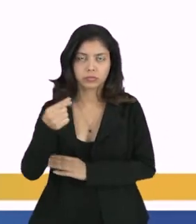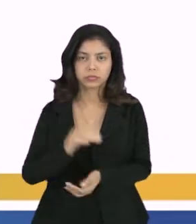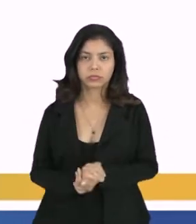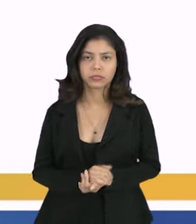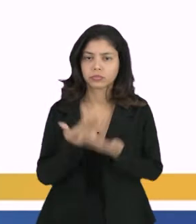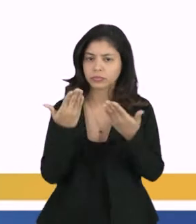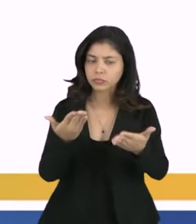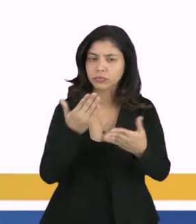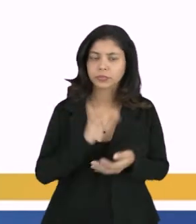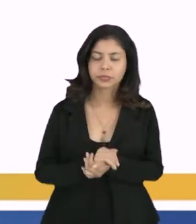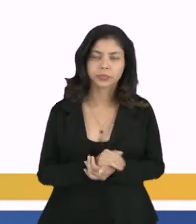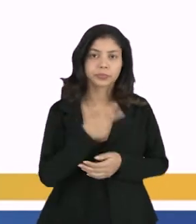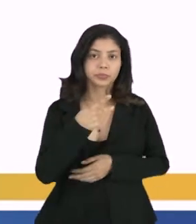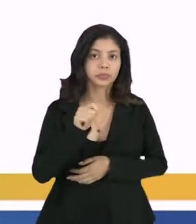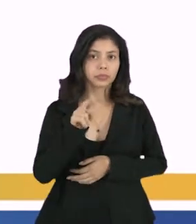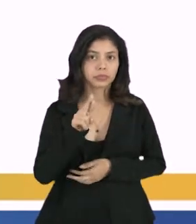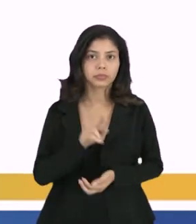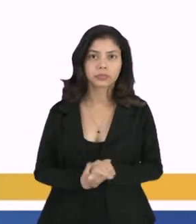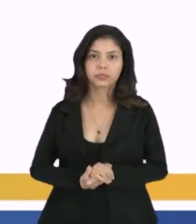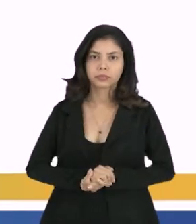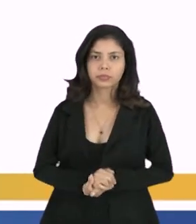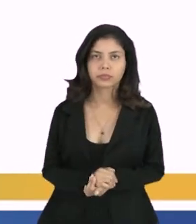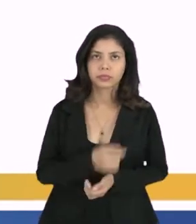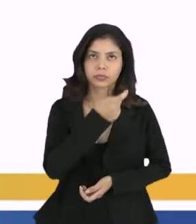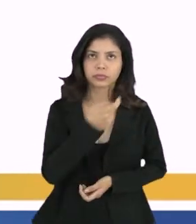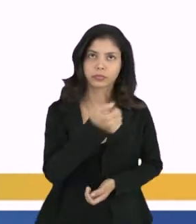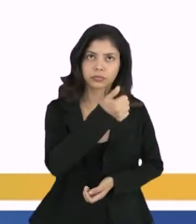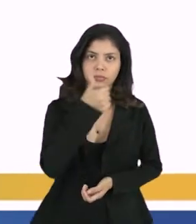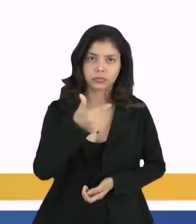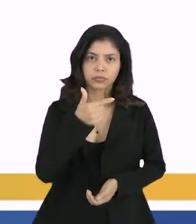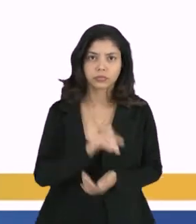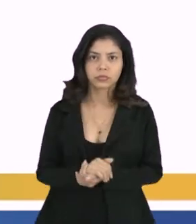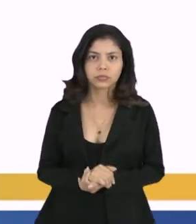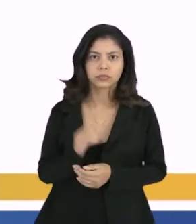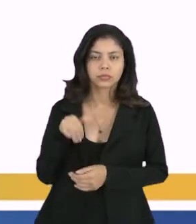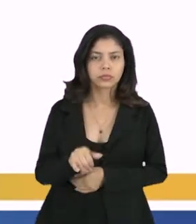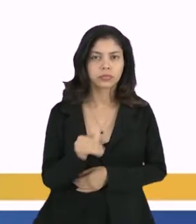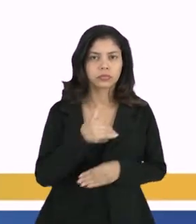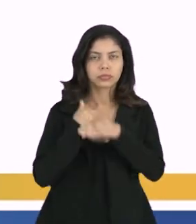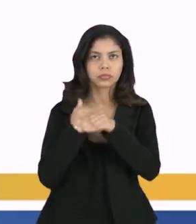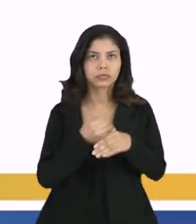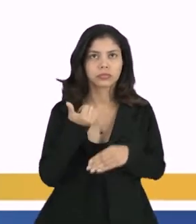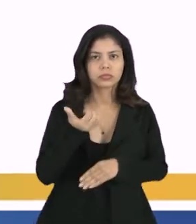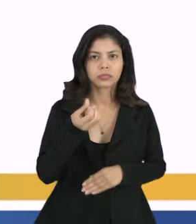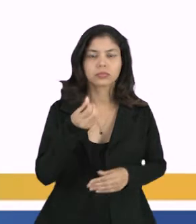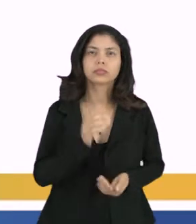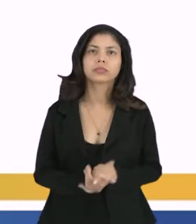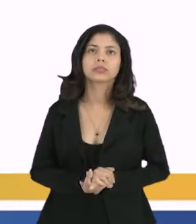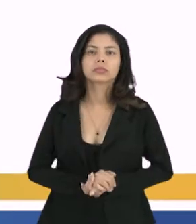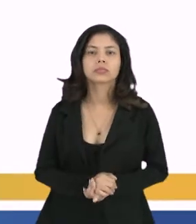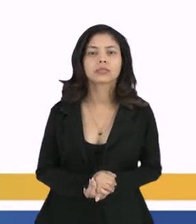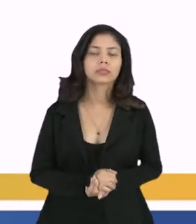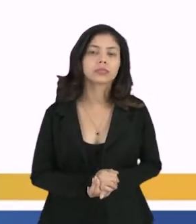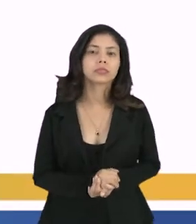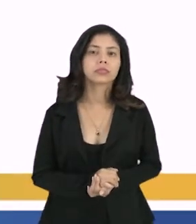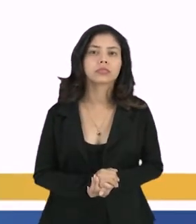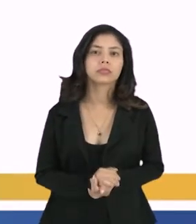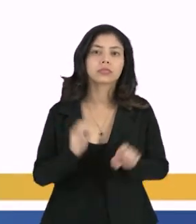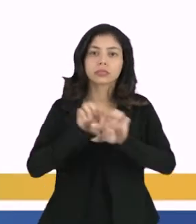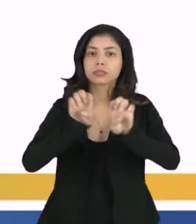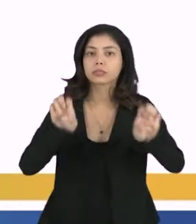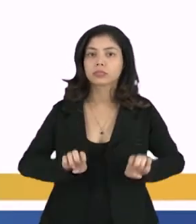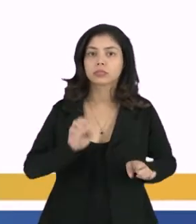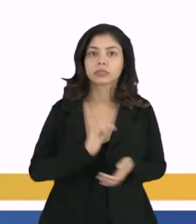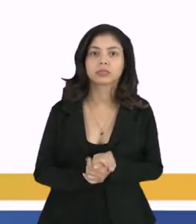Então esse par aí, x igual a 2 e y igual a 16, satisfaz a nossa